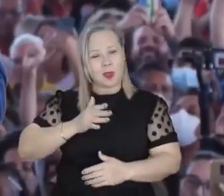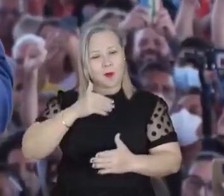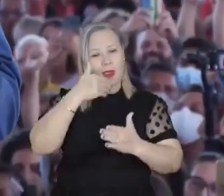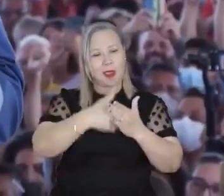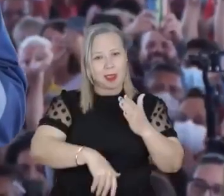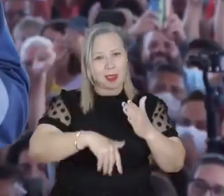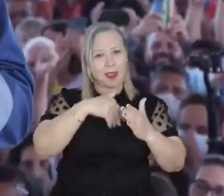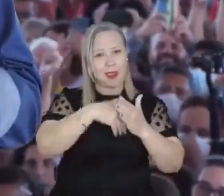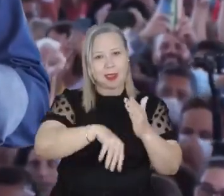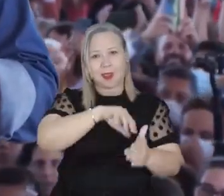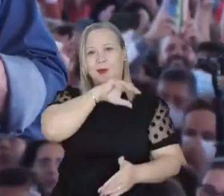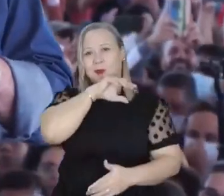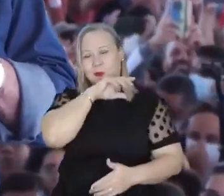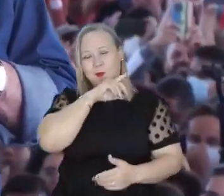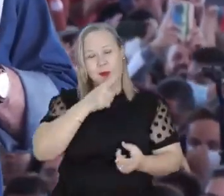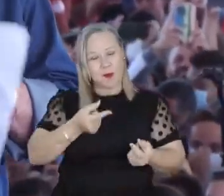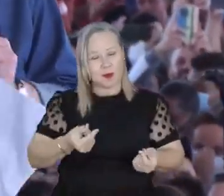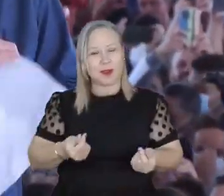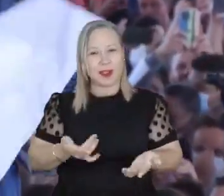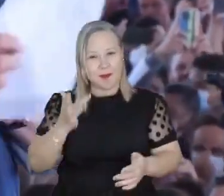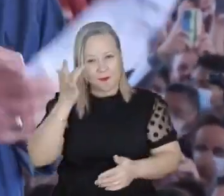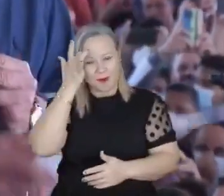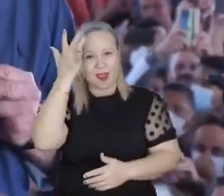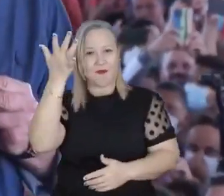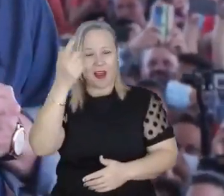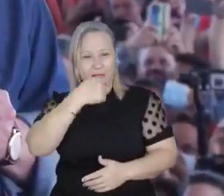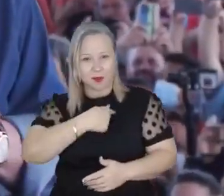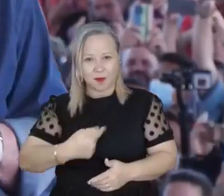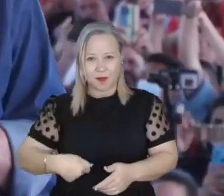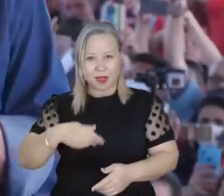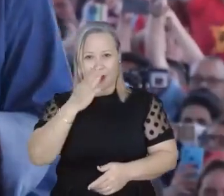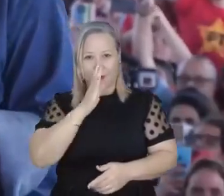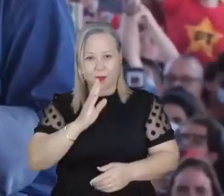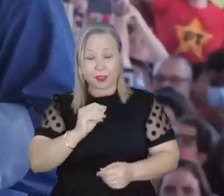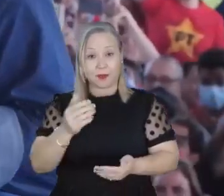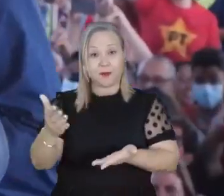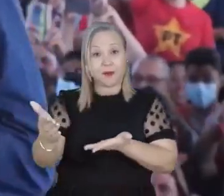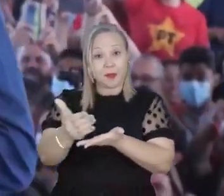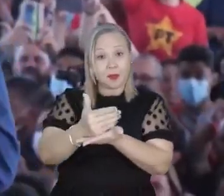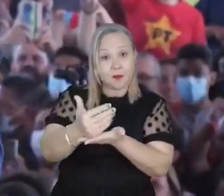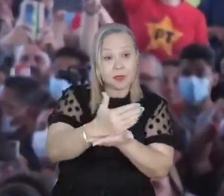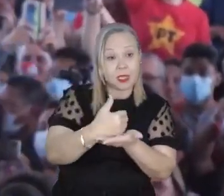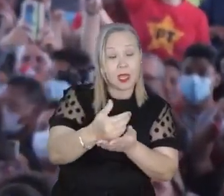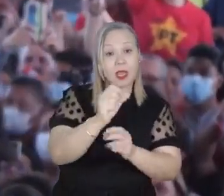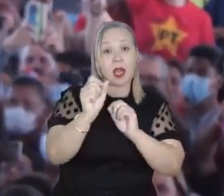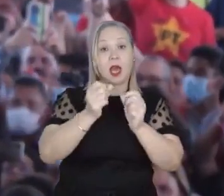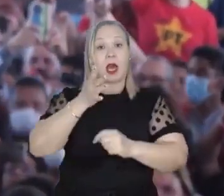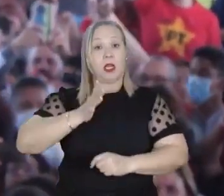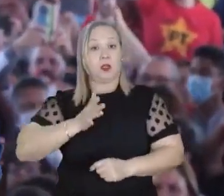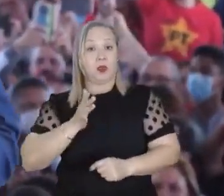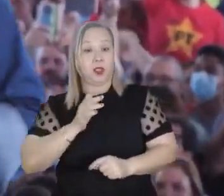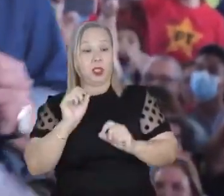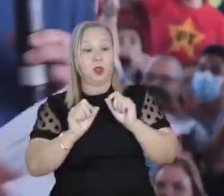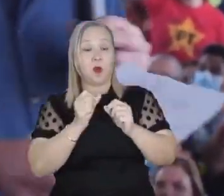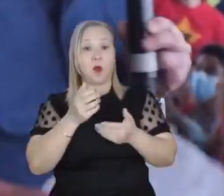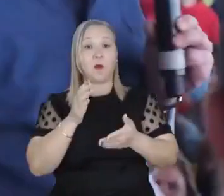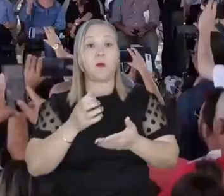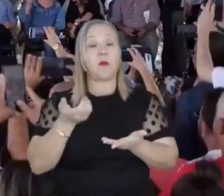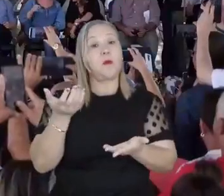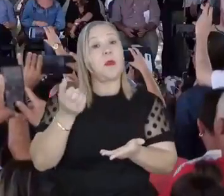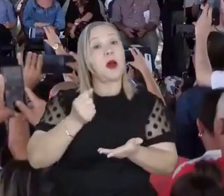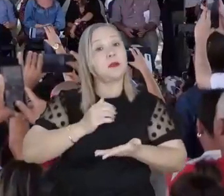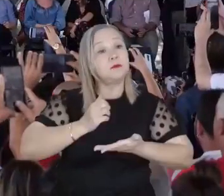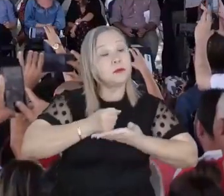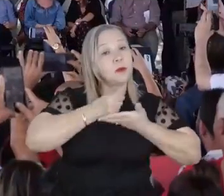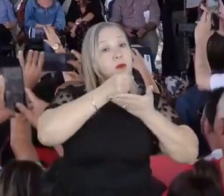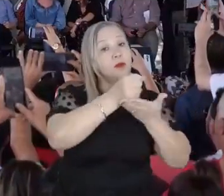fácil governar o Brasil. Você arrecada de quem tem mais para fazer benefício para quem não tem nada. Essa é a